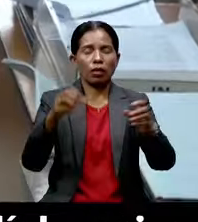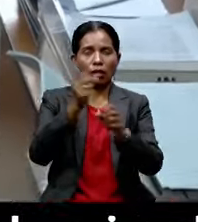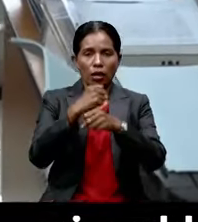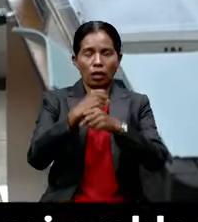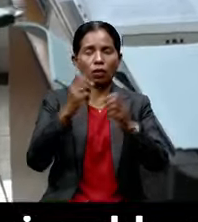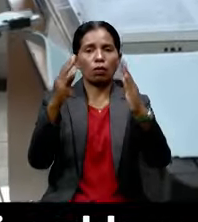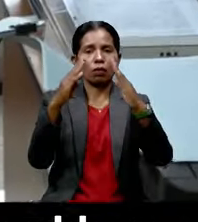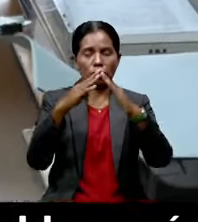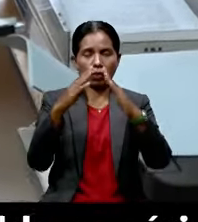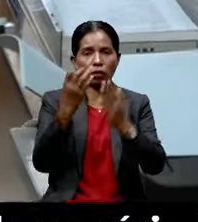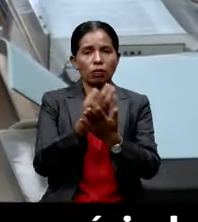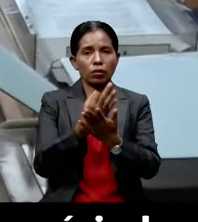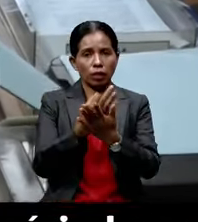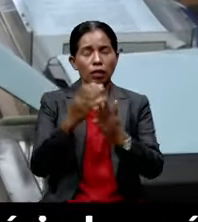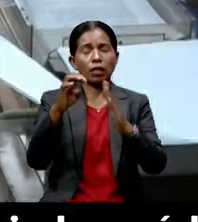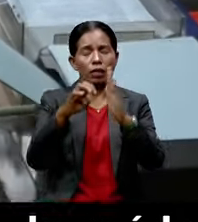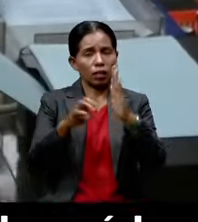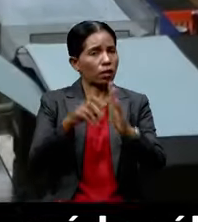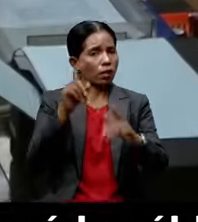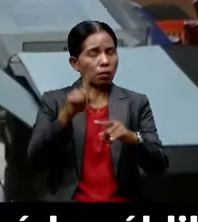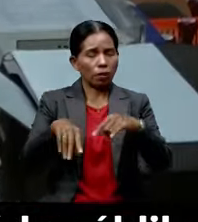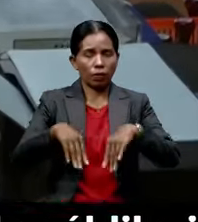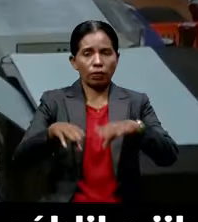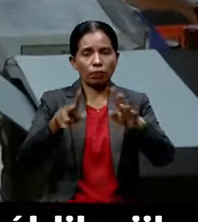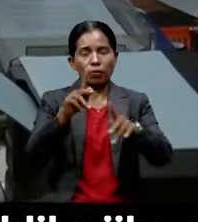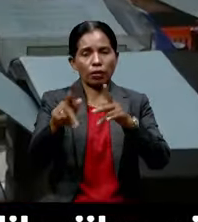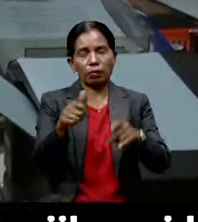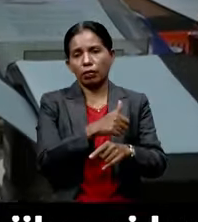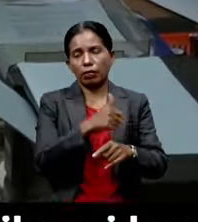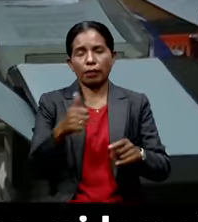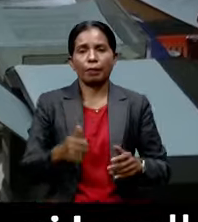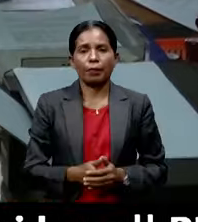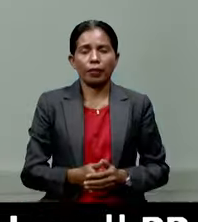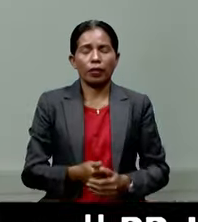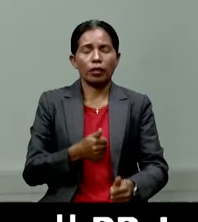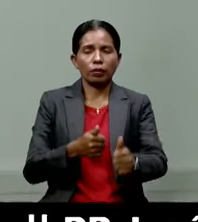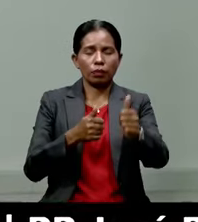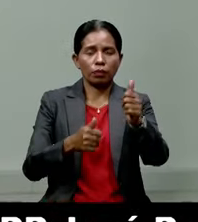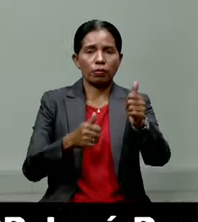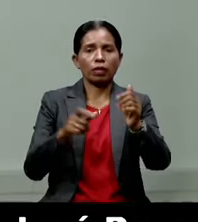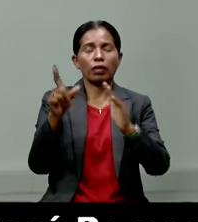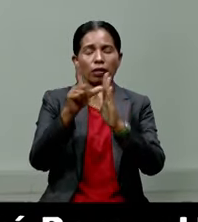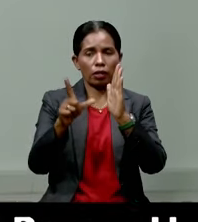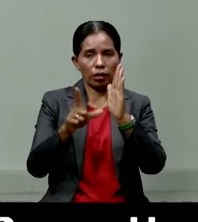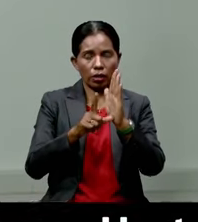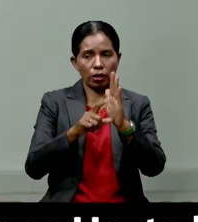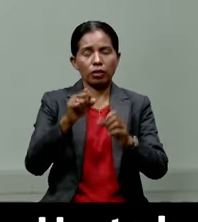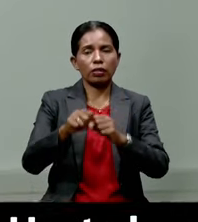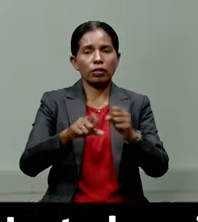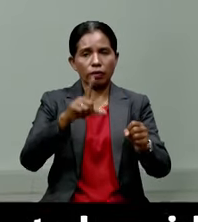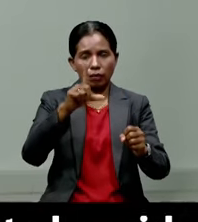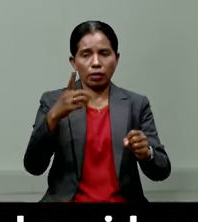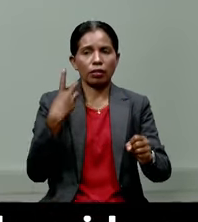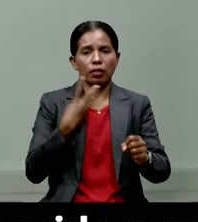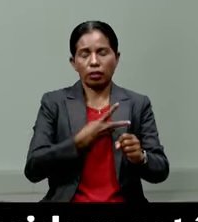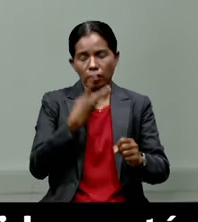dudar patrimonio estado nian no label fan ba pessoal sede tuir código civil ne konita